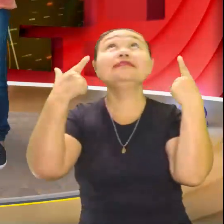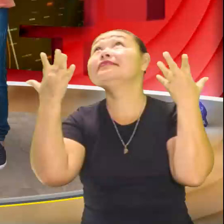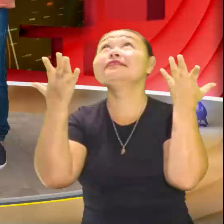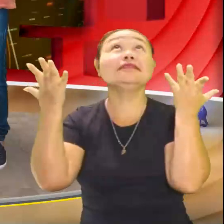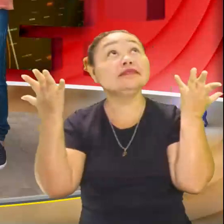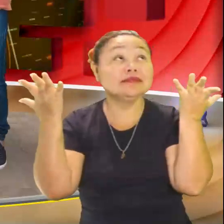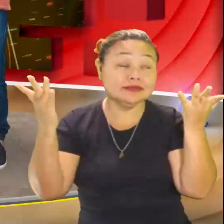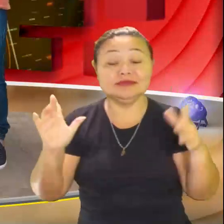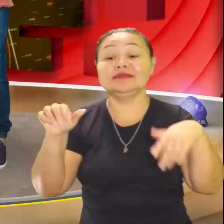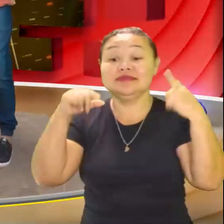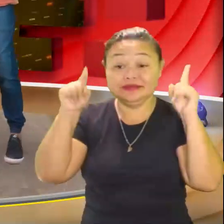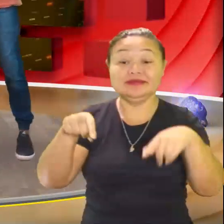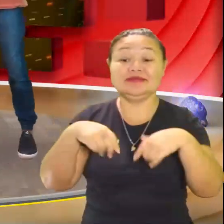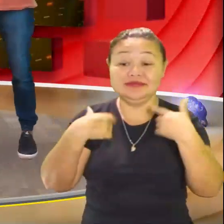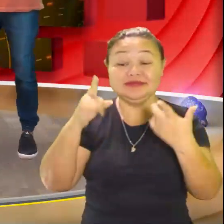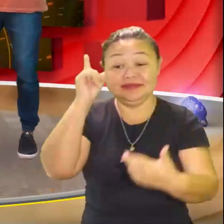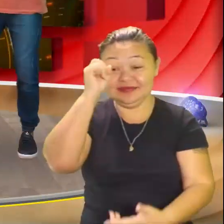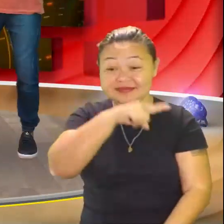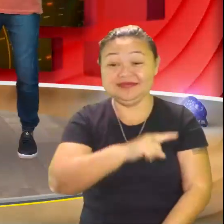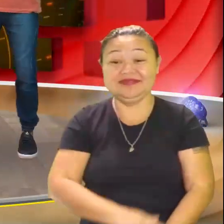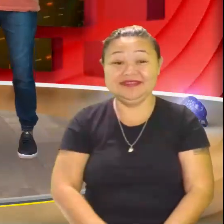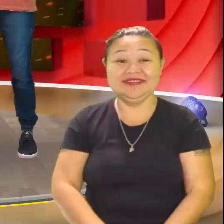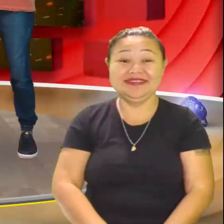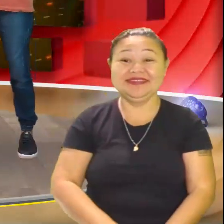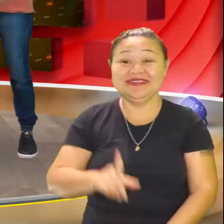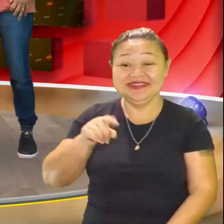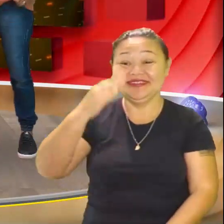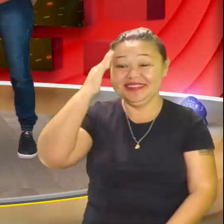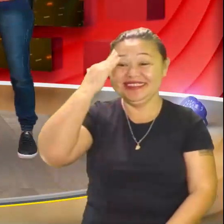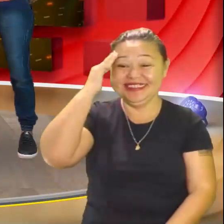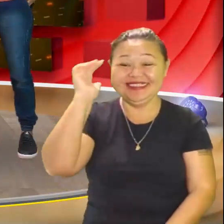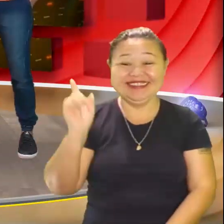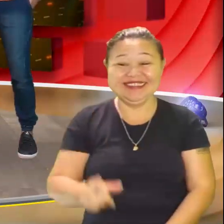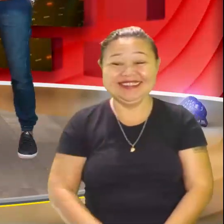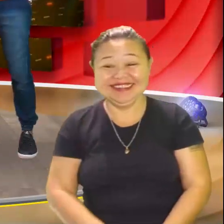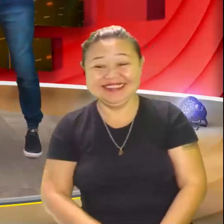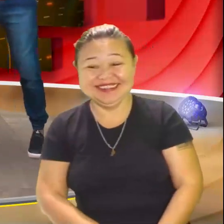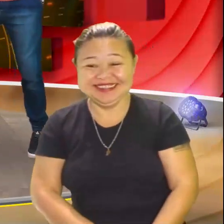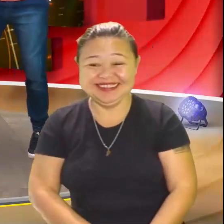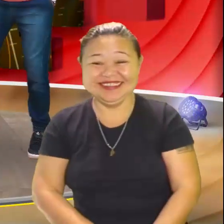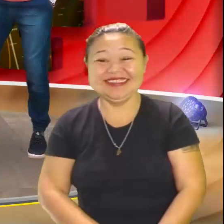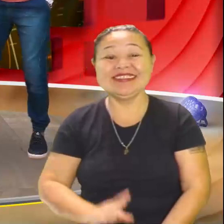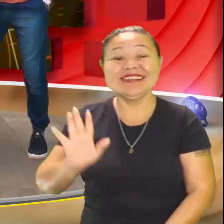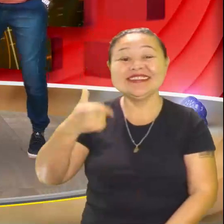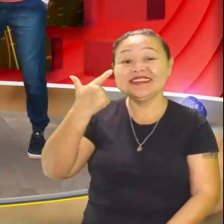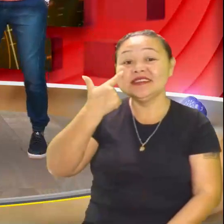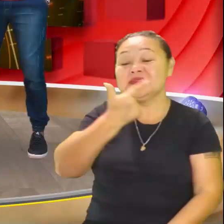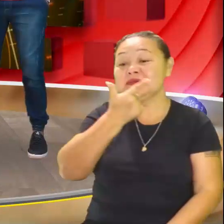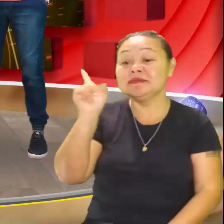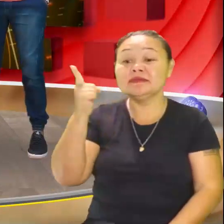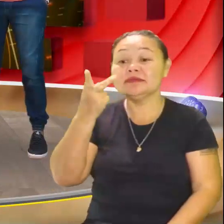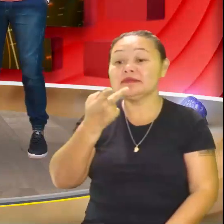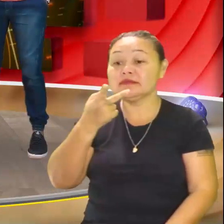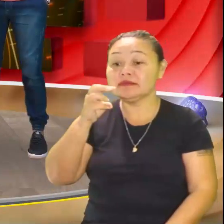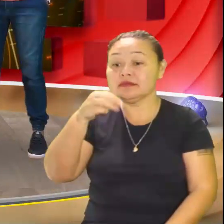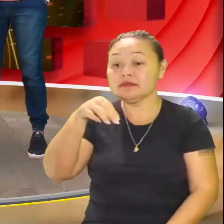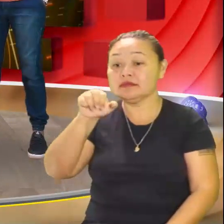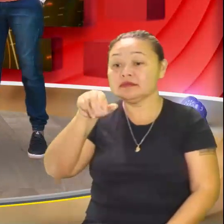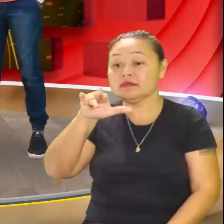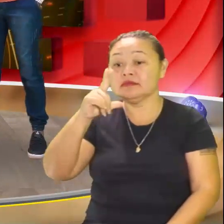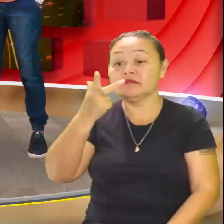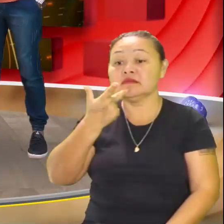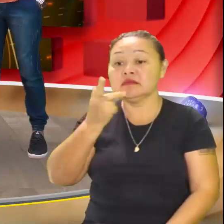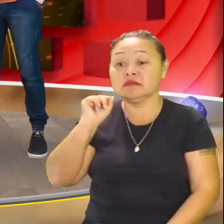Lúcio, é difícil. Eu entendo ela às vezes. Também. Olha lá, o professor Maurício disse que a gente já tem